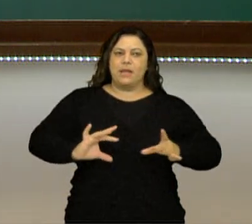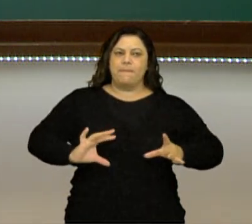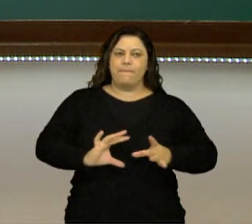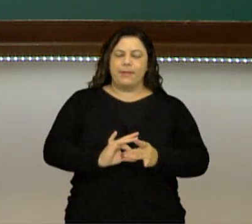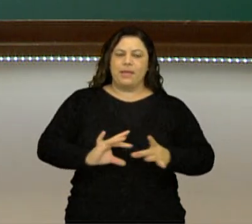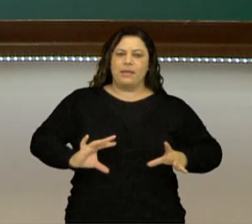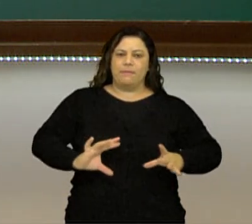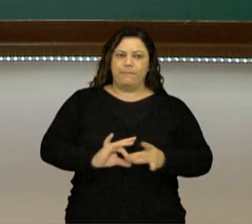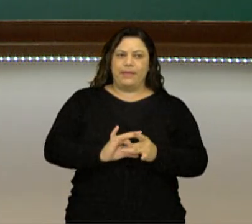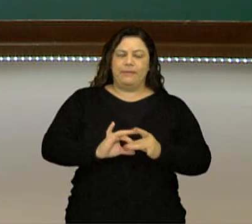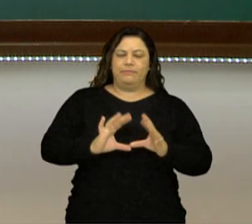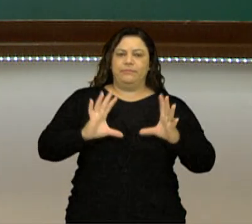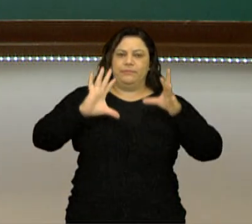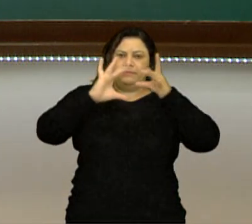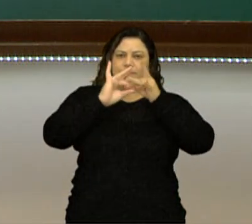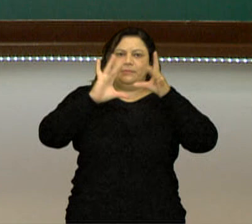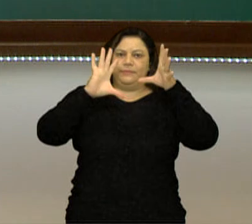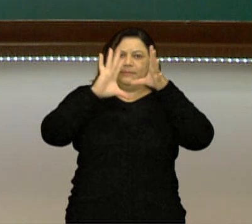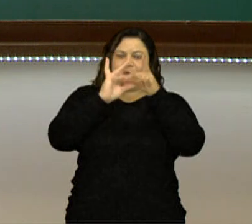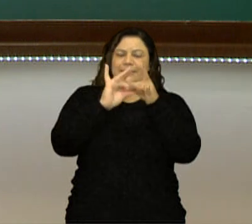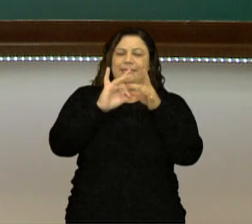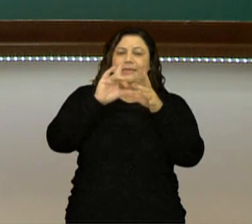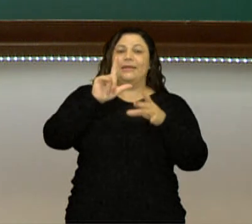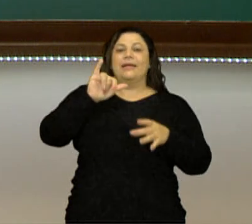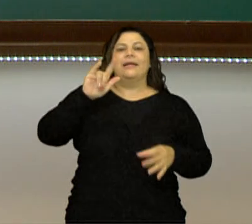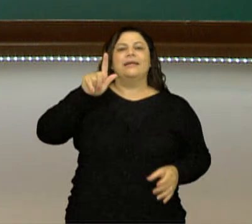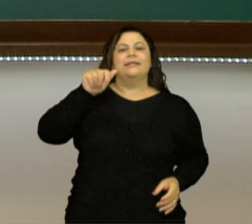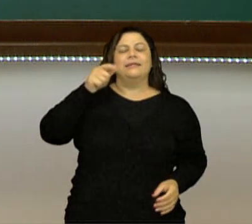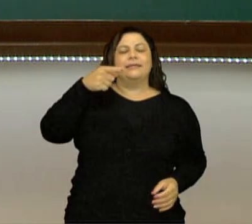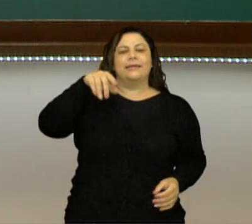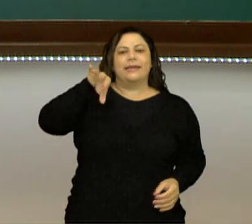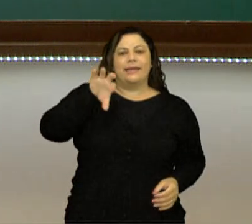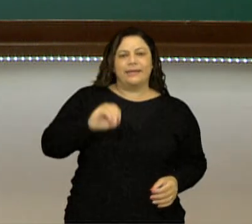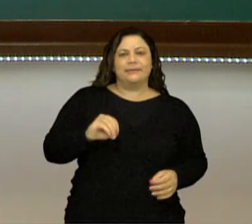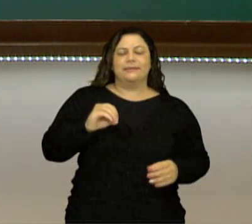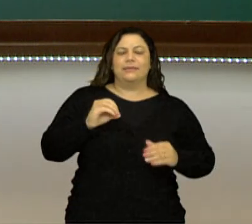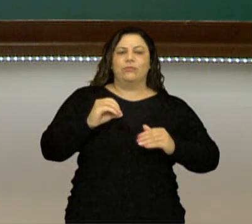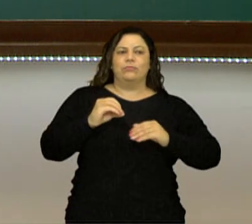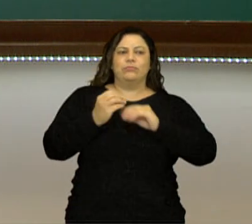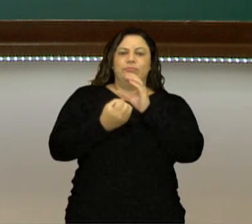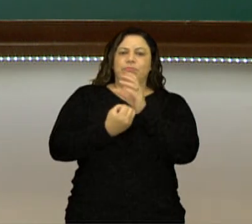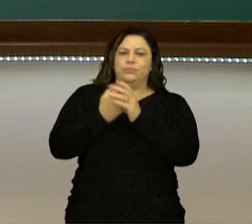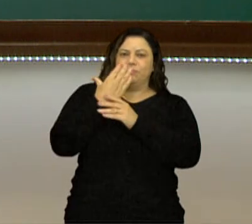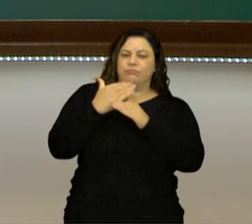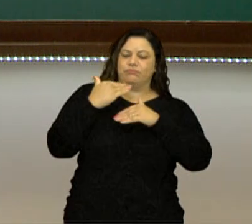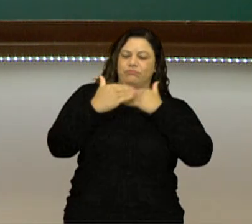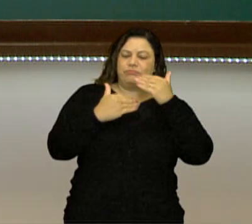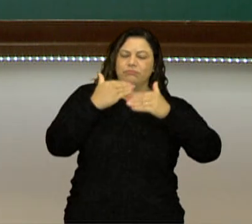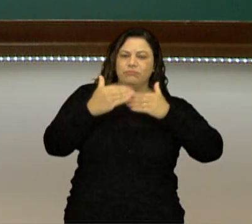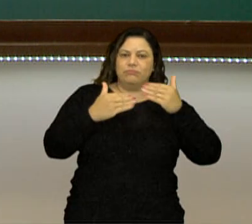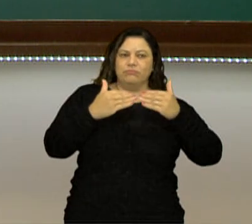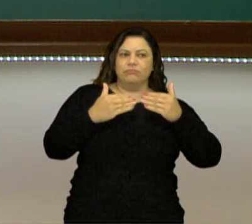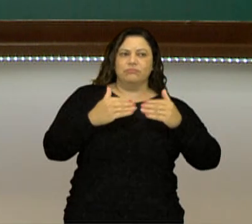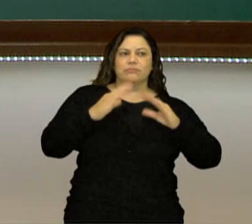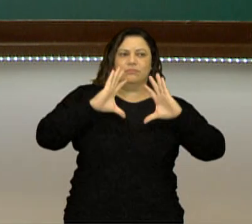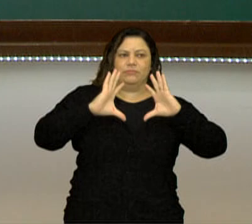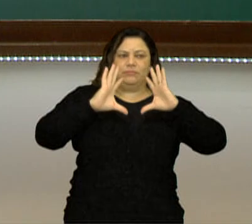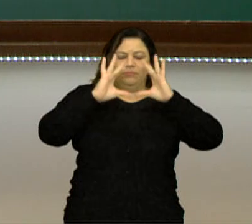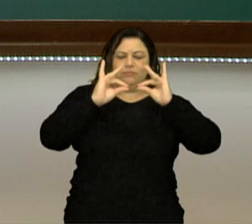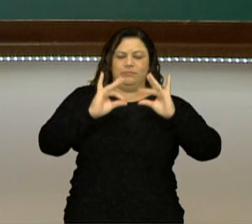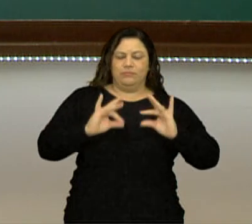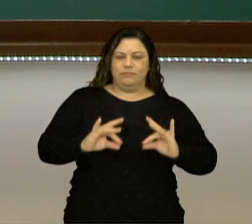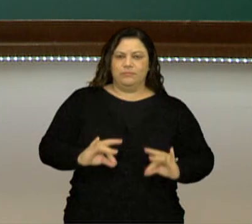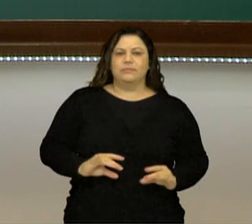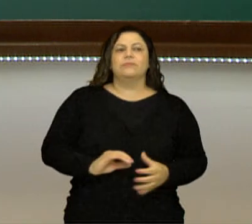sequência pela chamada ligação peptídica e vai se constituindo a sequência de proteínas ali. Um